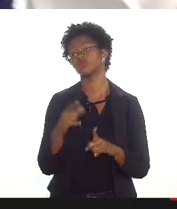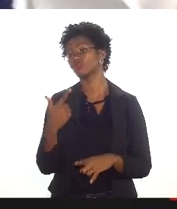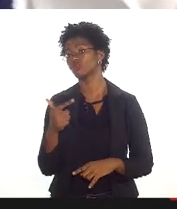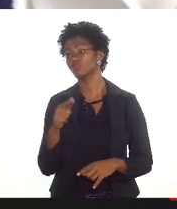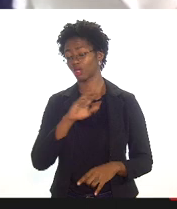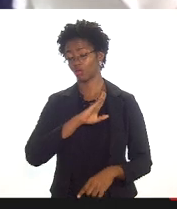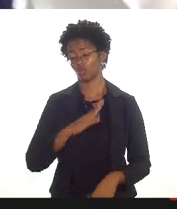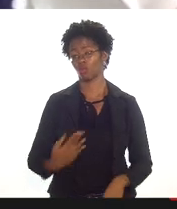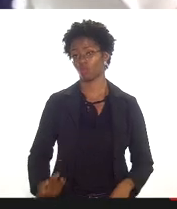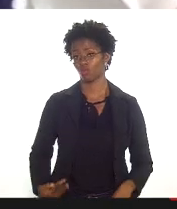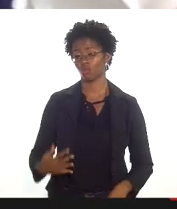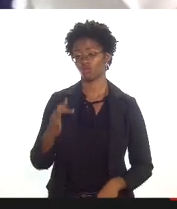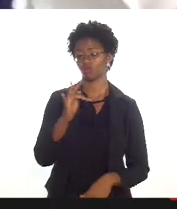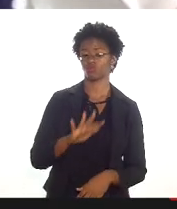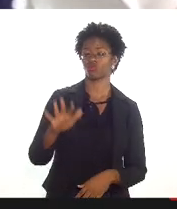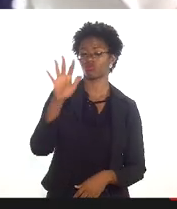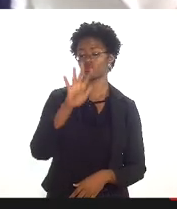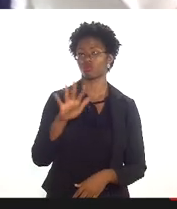governo